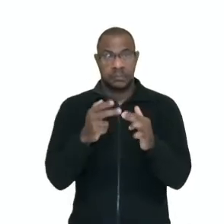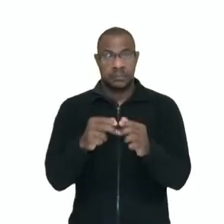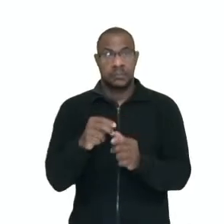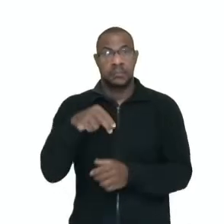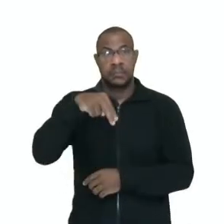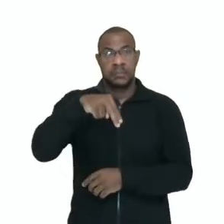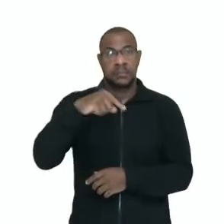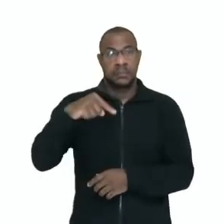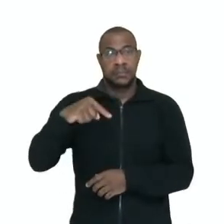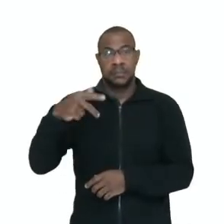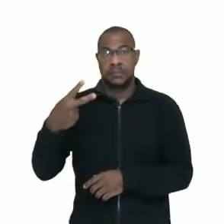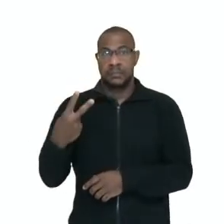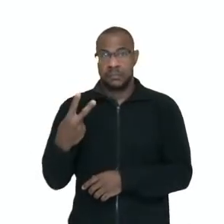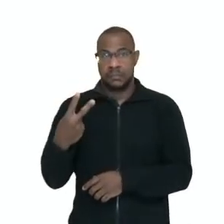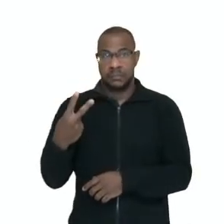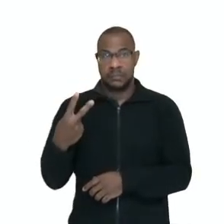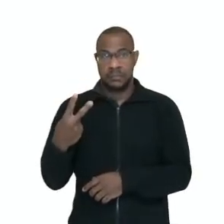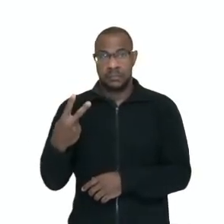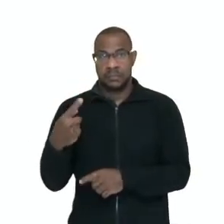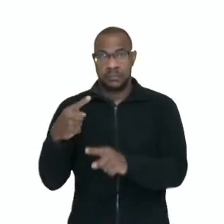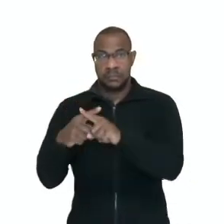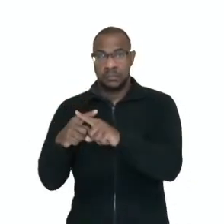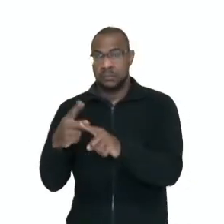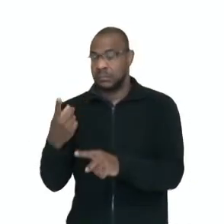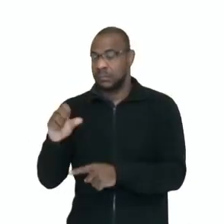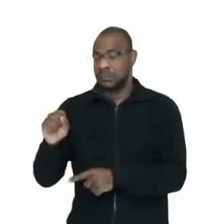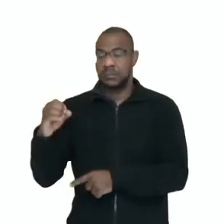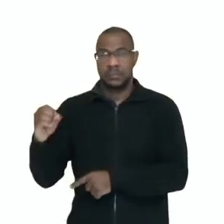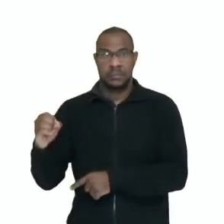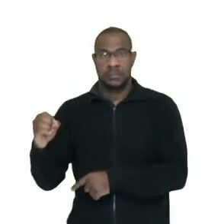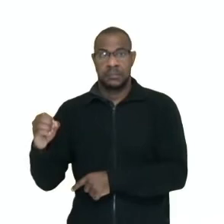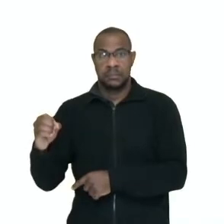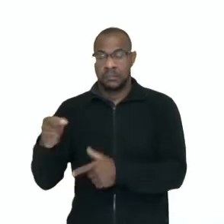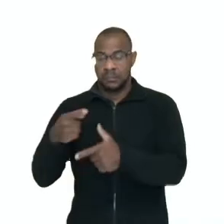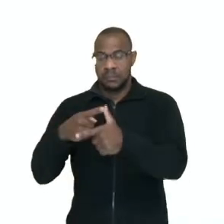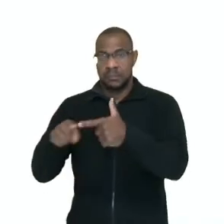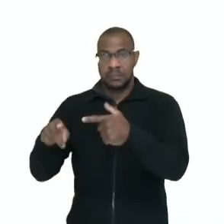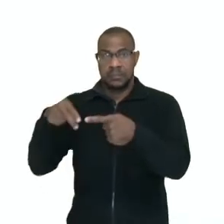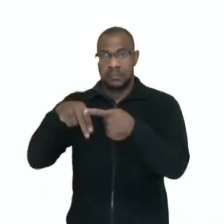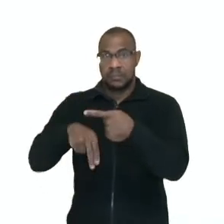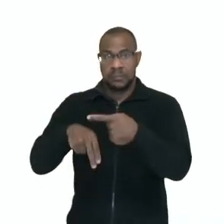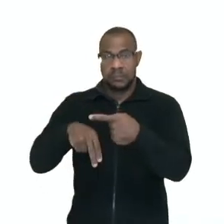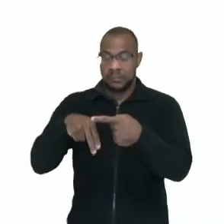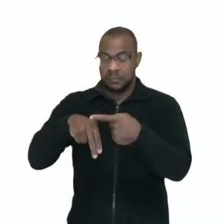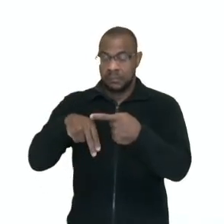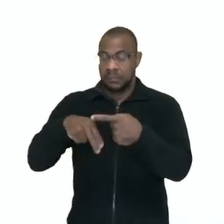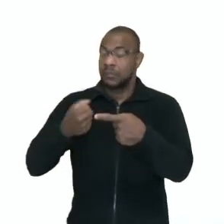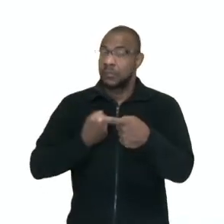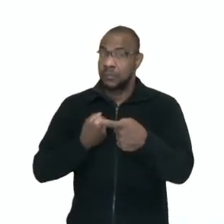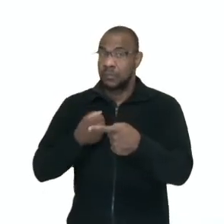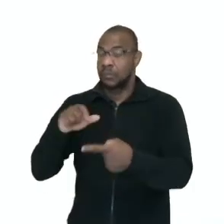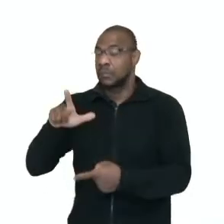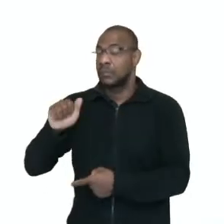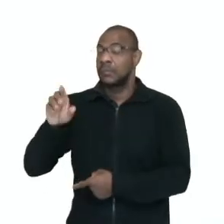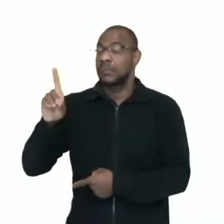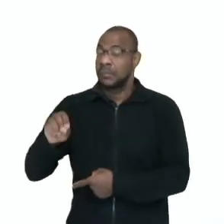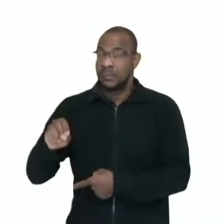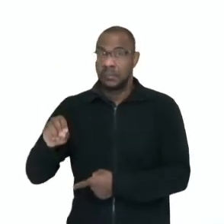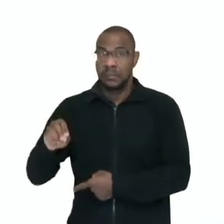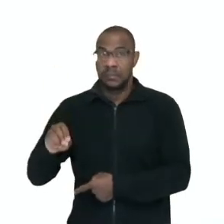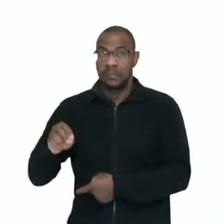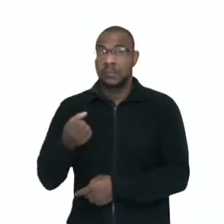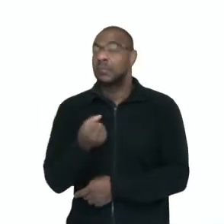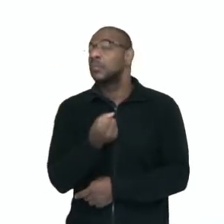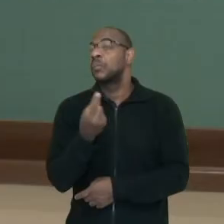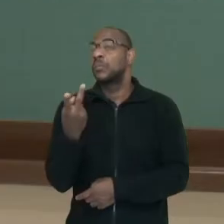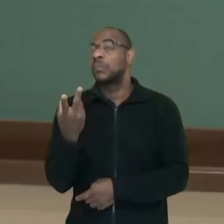n-2 vezes 180 dividido por n. N é o número de lados, ok? Dependendo de quantos lados